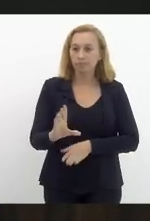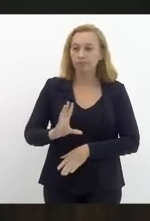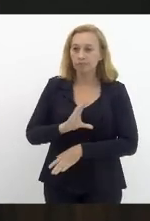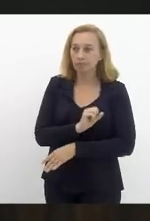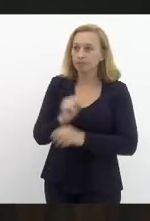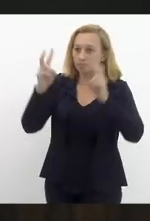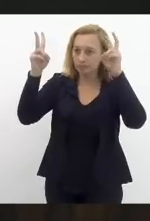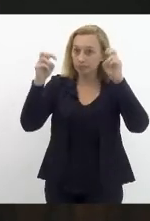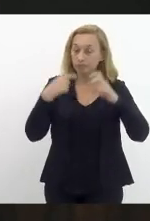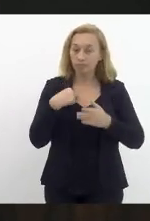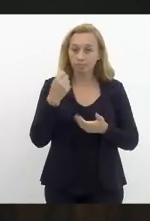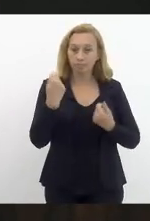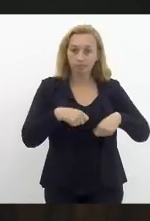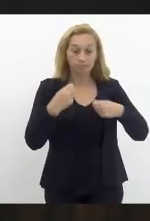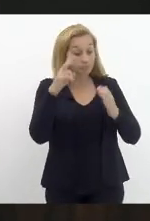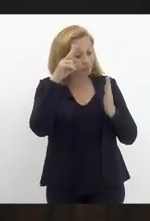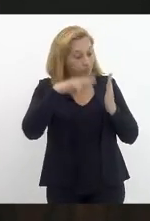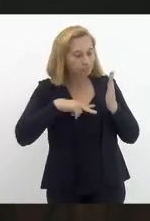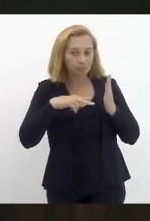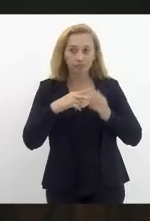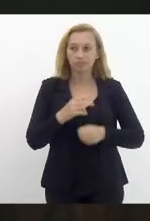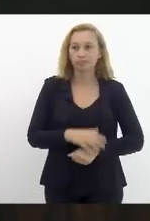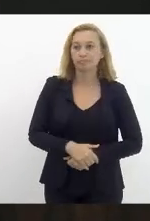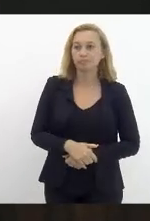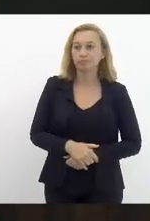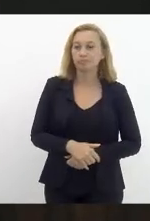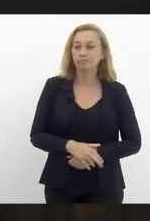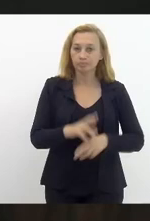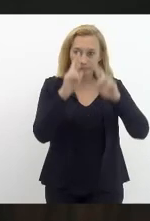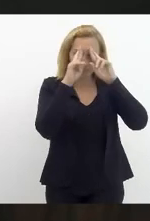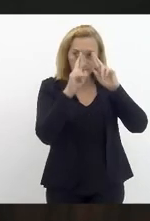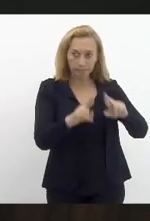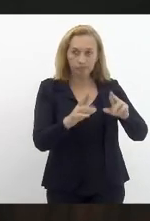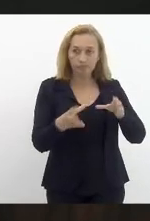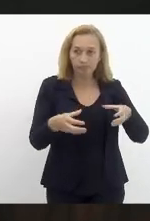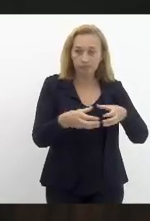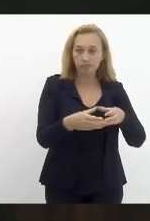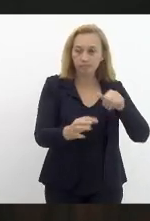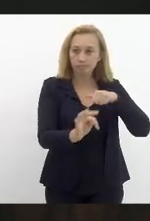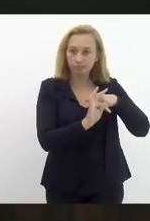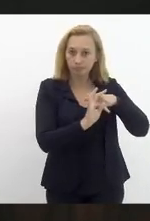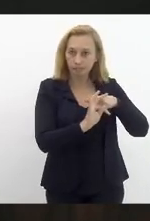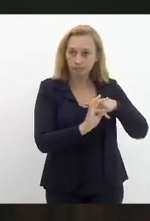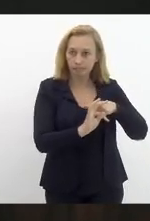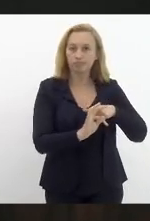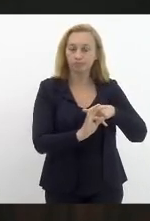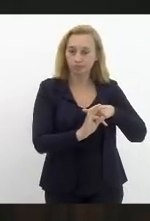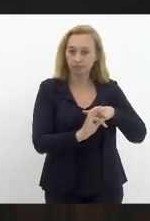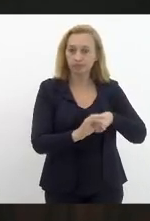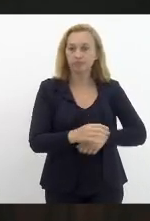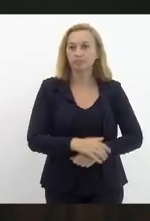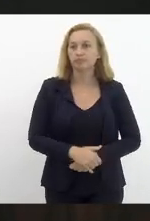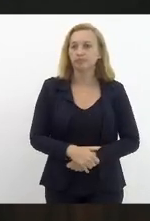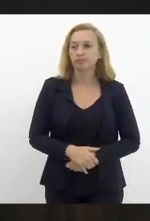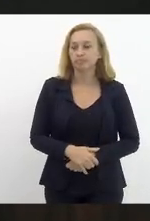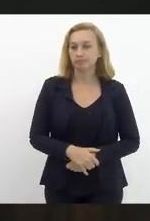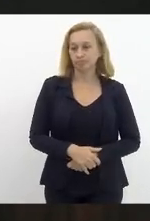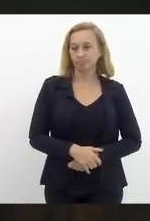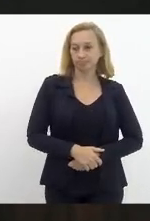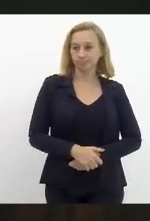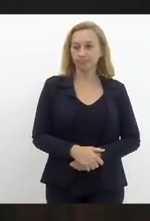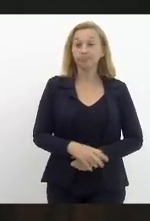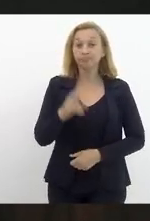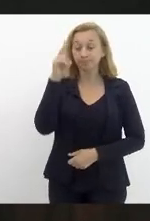tema, eu vou ter que ler esses questionamentos, e por respeito à equipe técnica que compôs tais